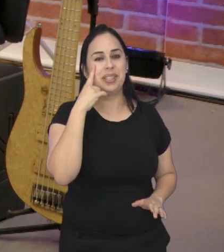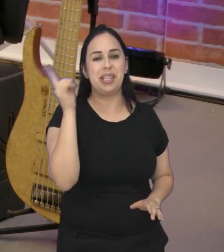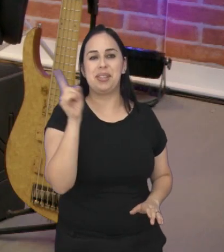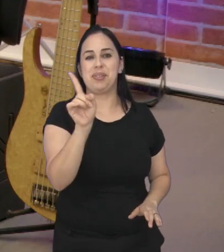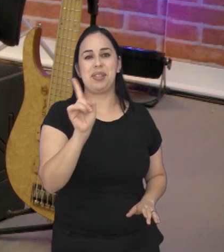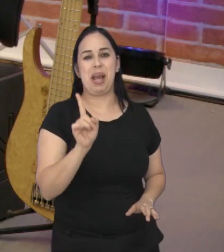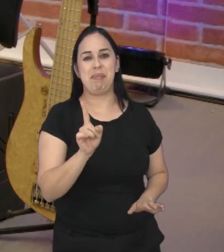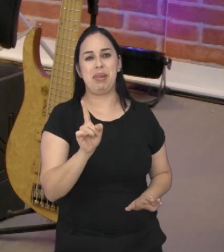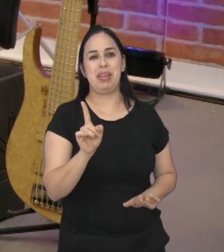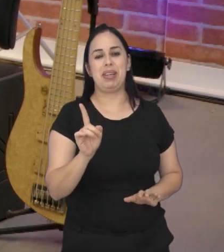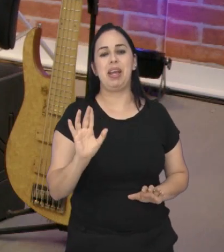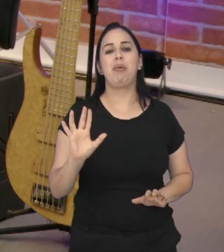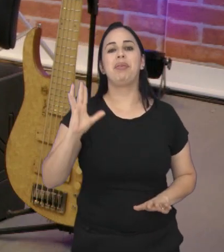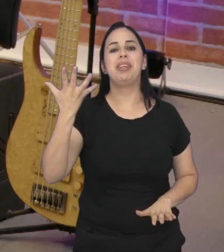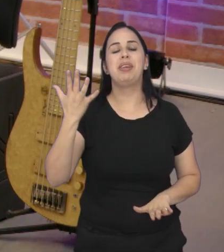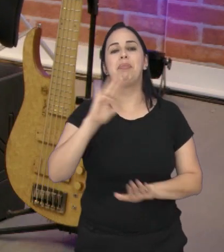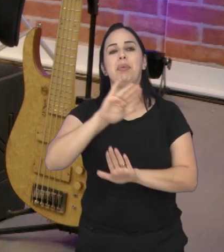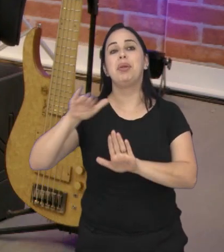que foi a pandemia